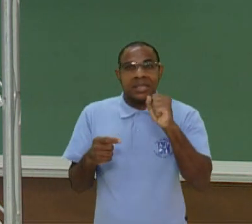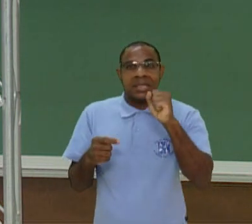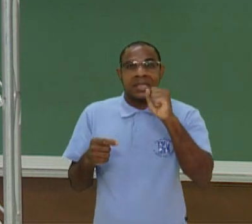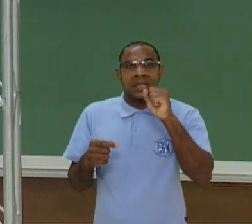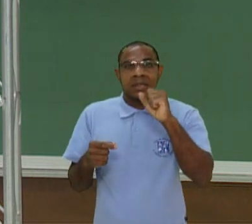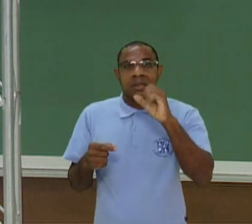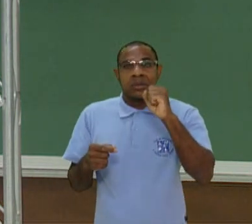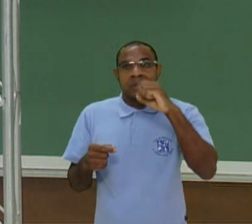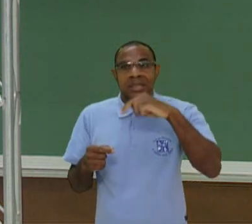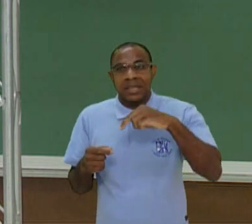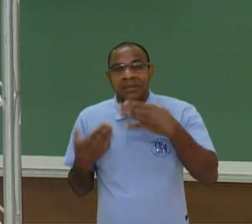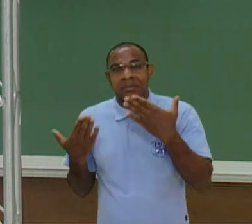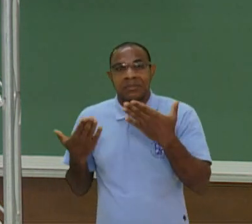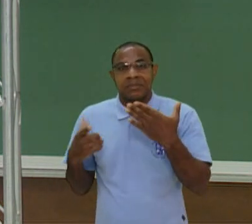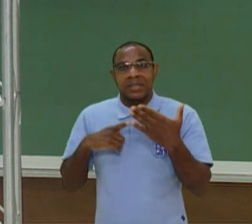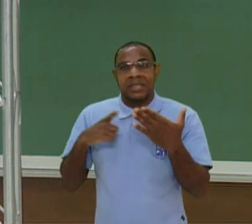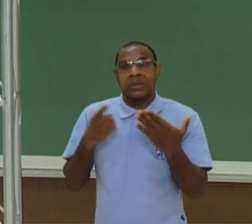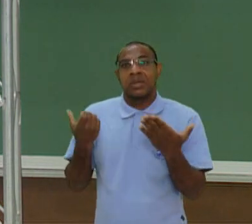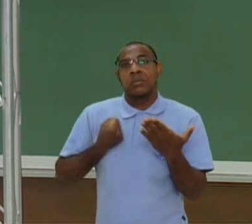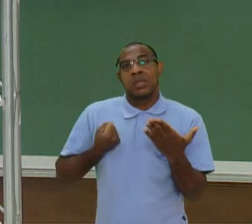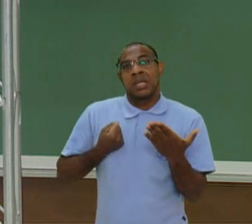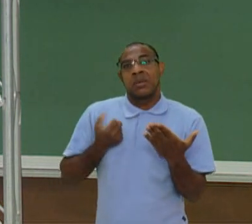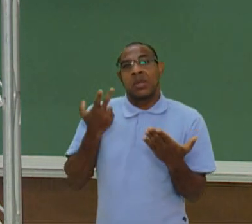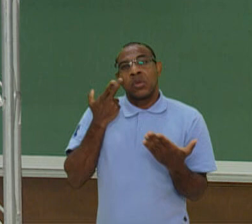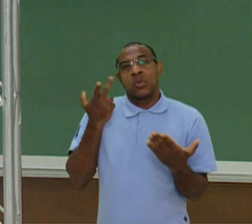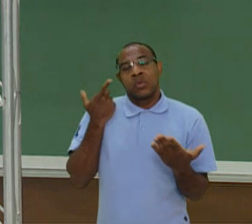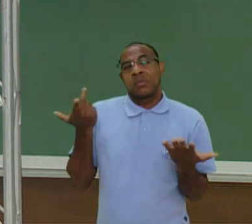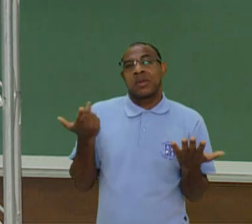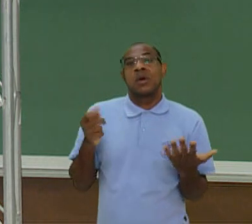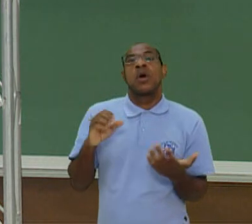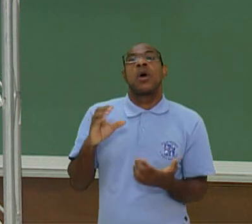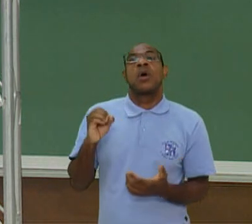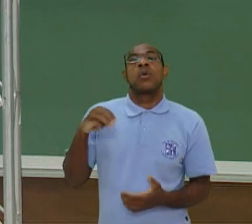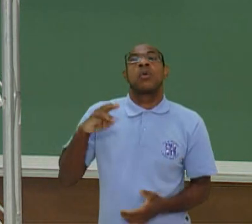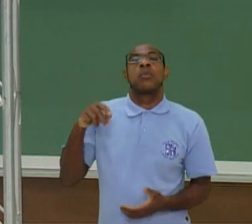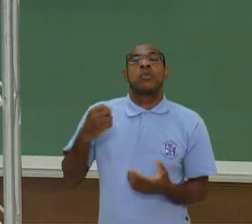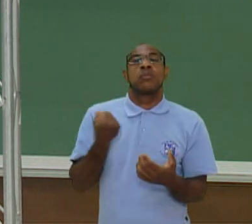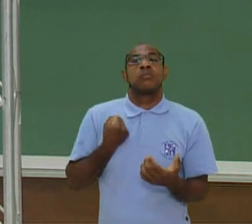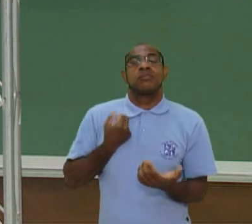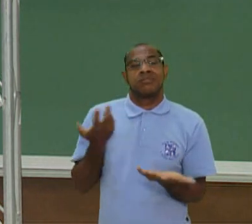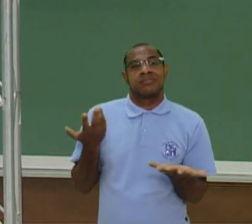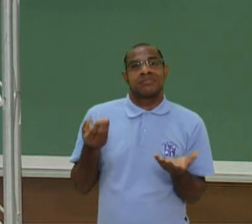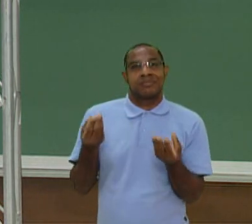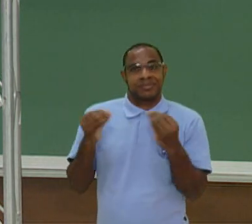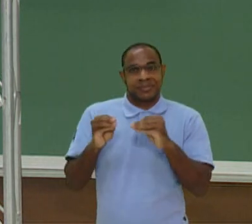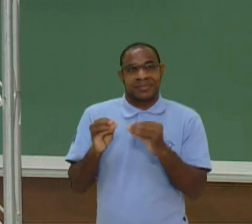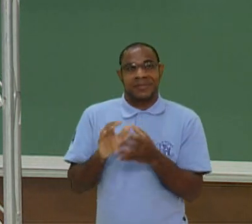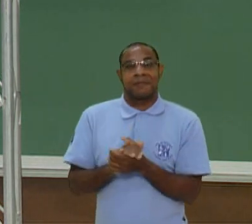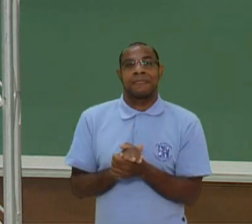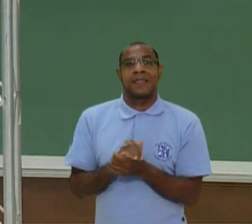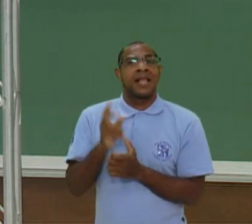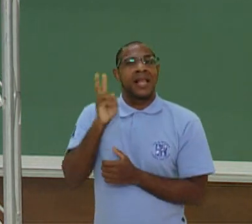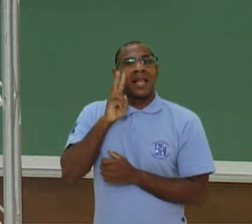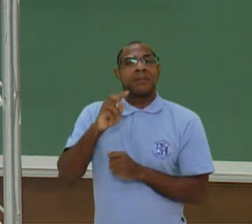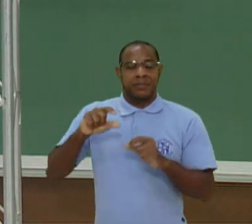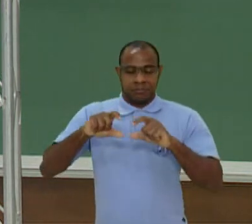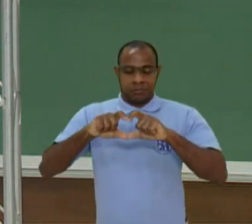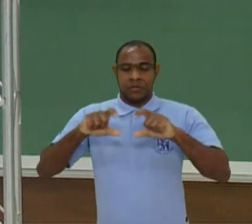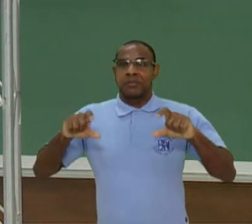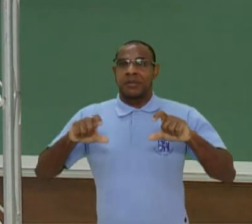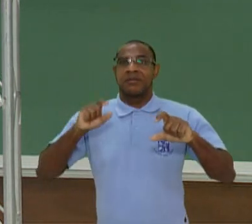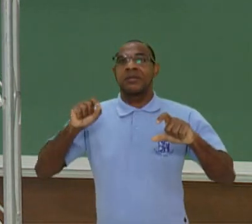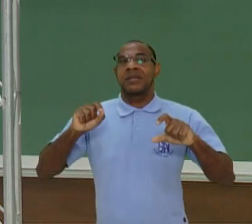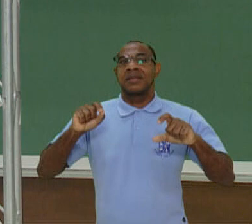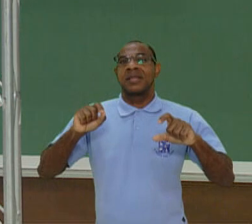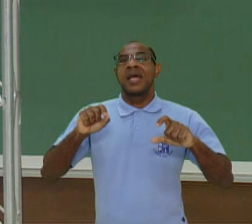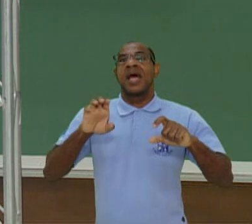ter algo em comum. O que é em comum? Lembra lá daquela expressão que você colocava em evidência? Uma